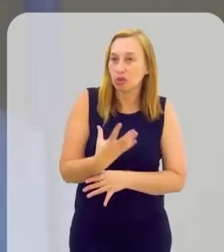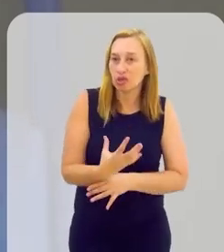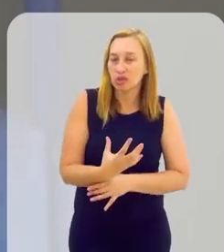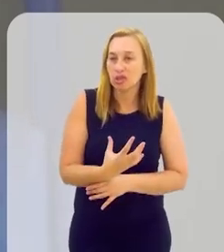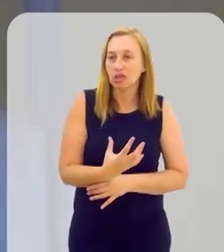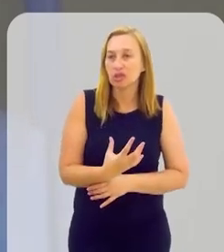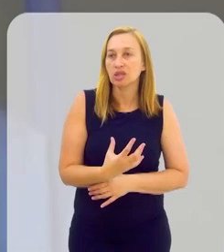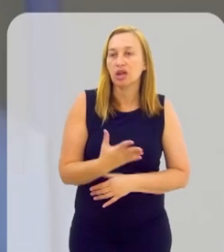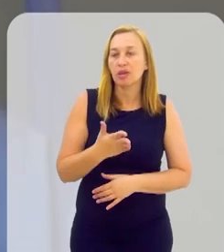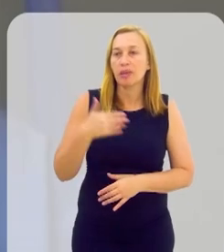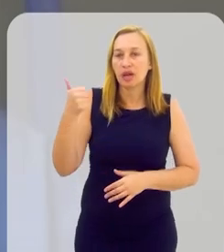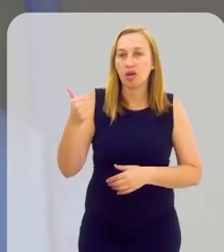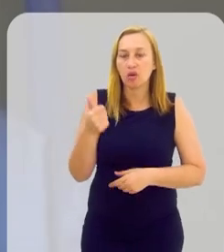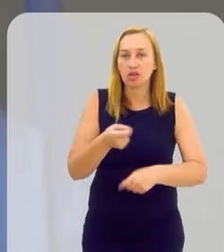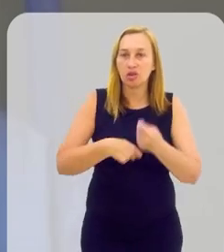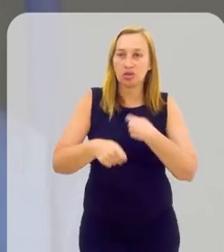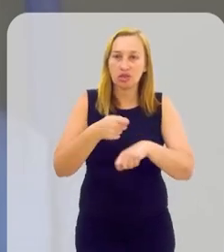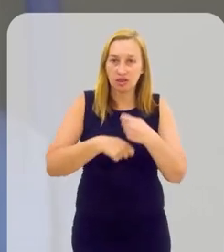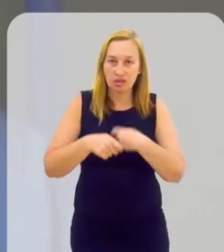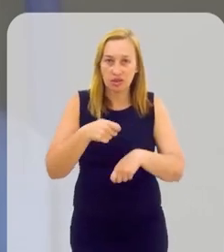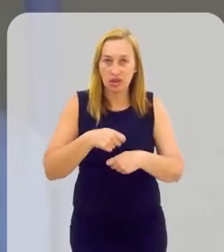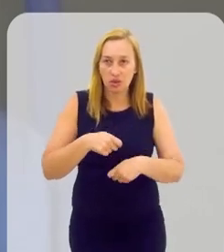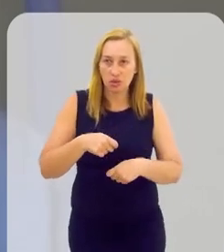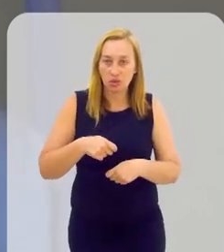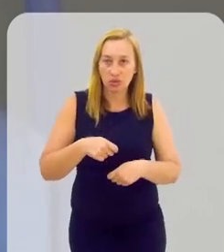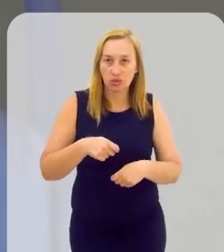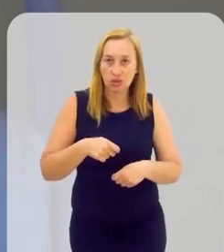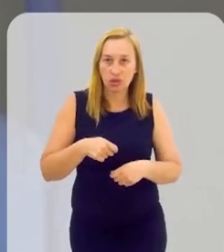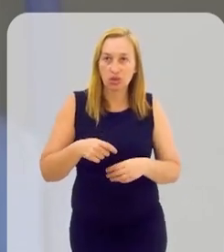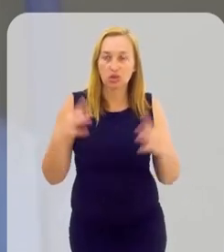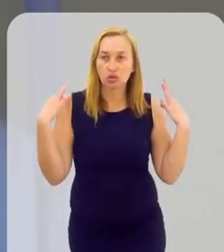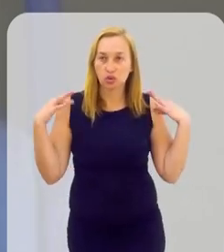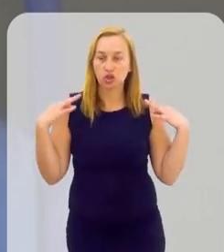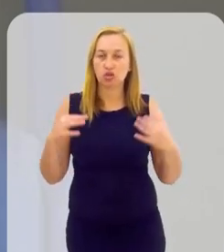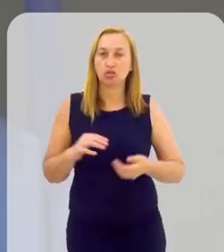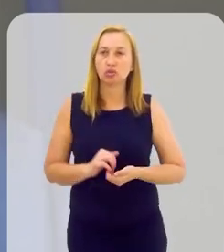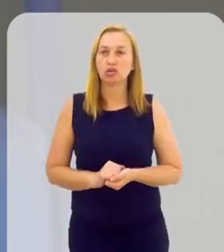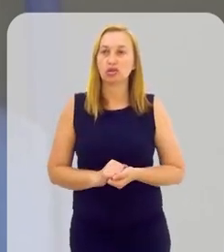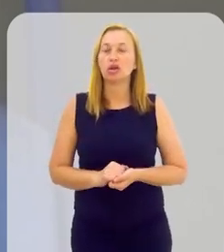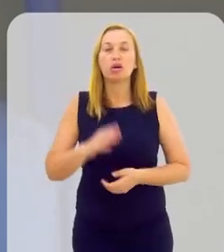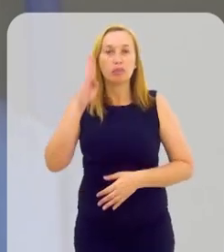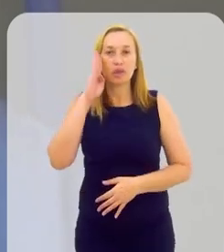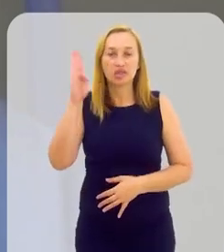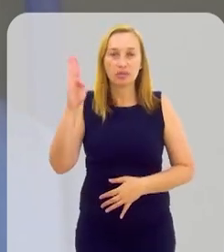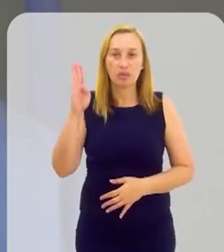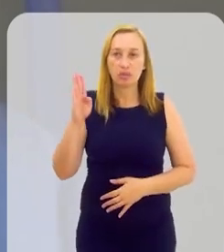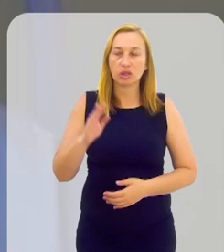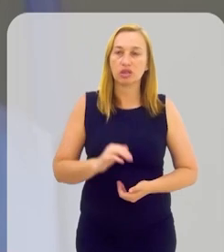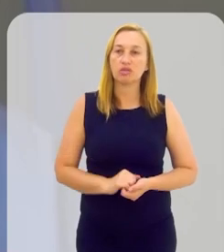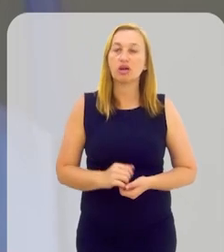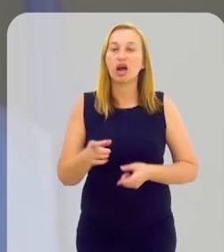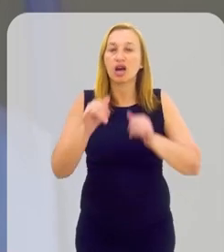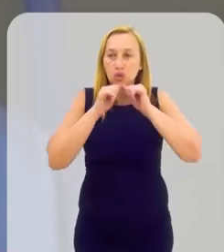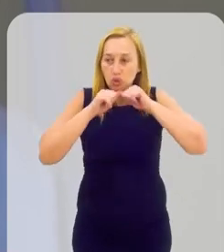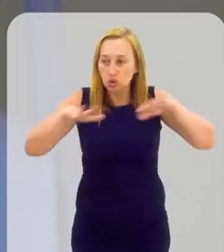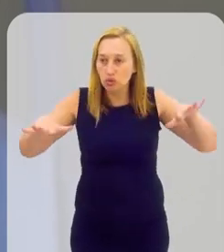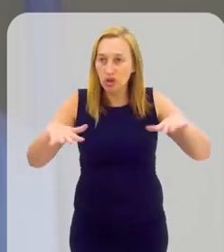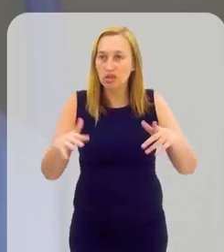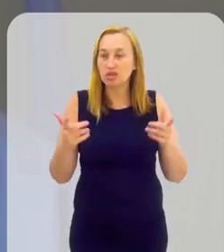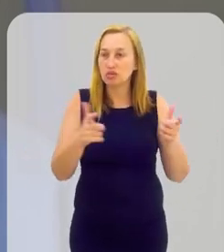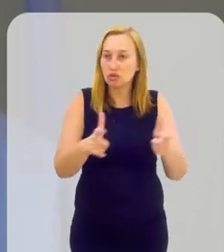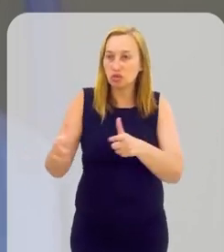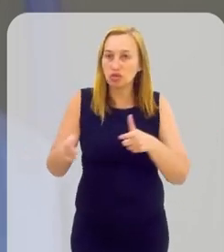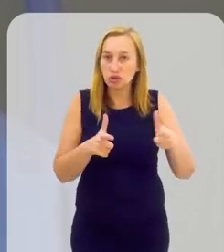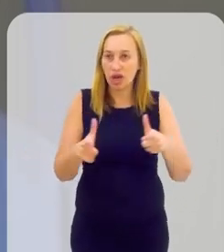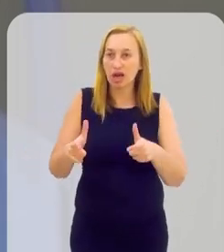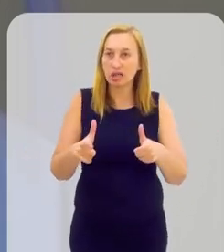a maneira de melhor comercialização e divulgação desses atrativos turísticos do Rio, mas principalmente prover a divulgação de